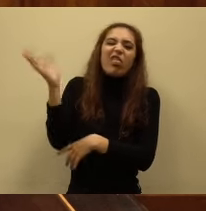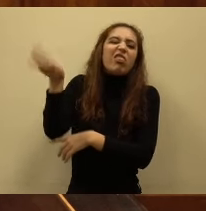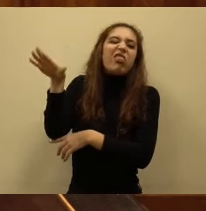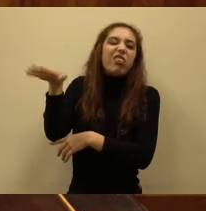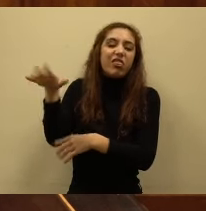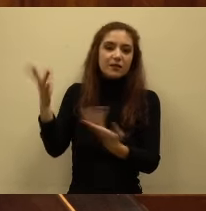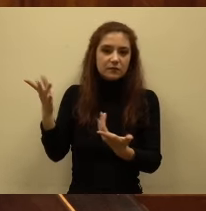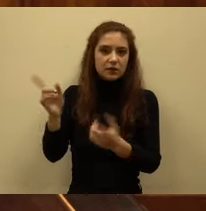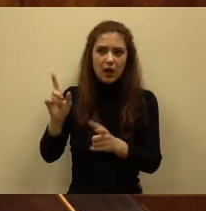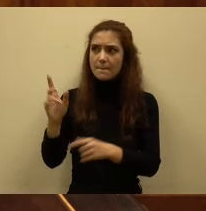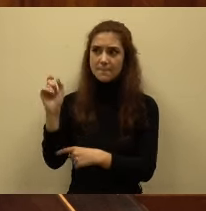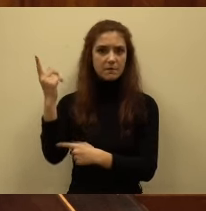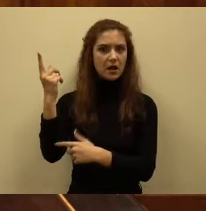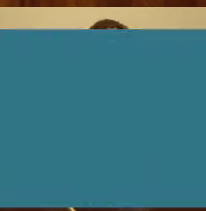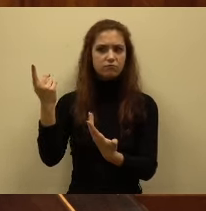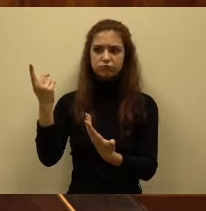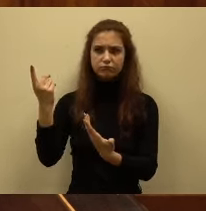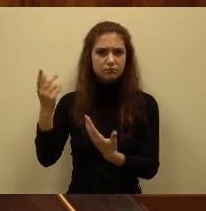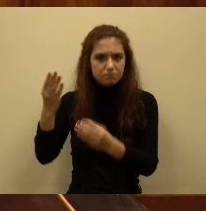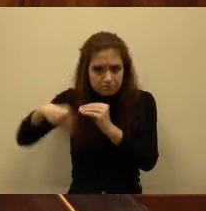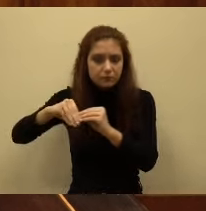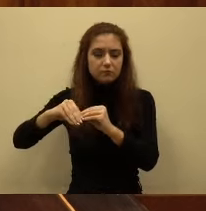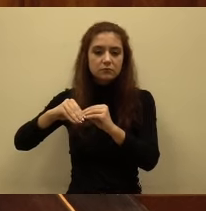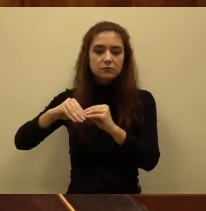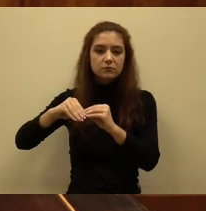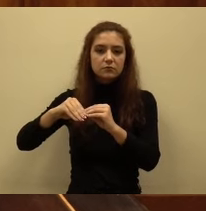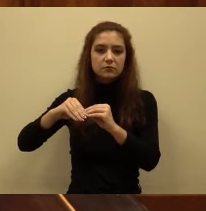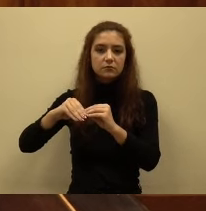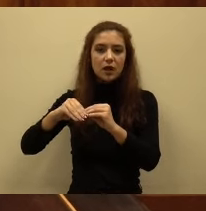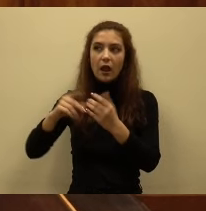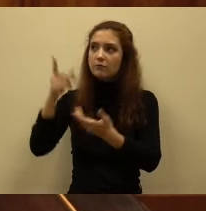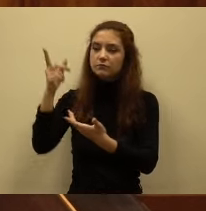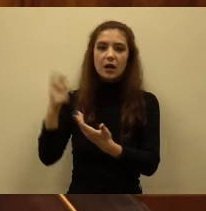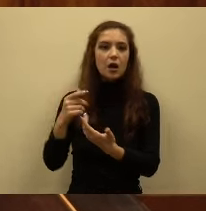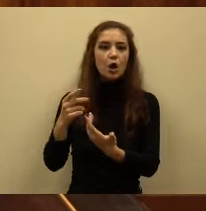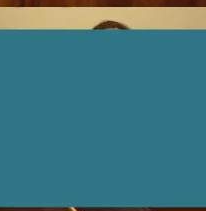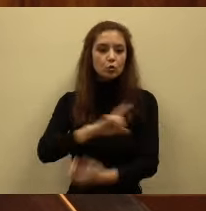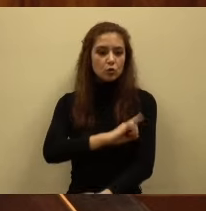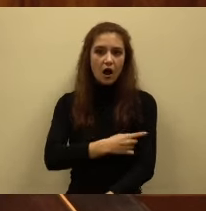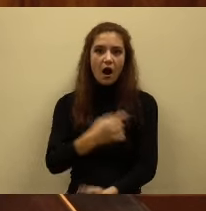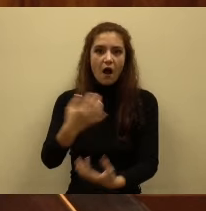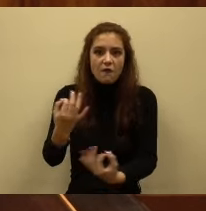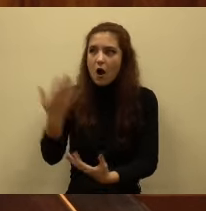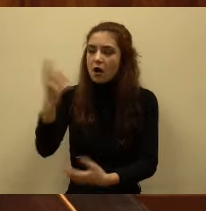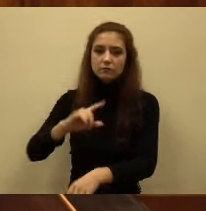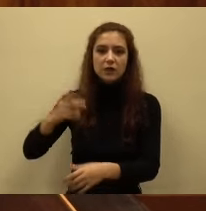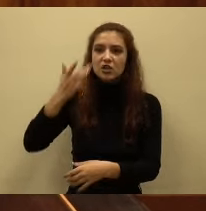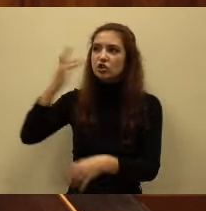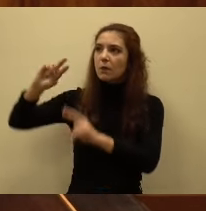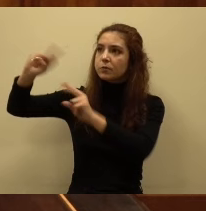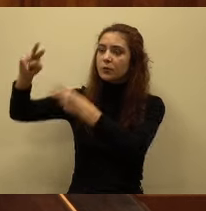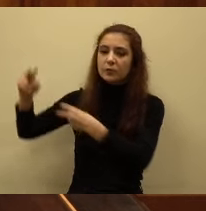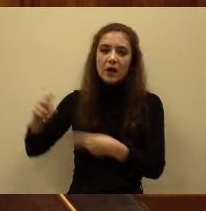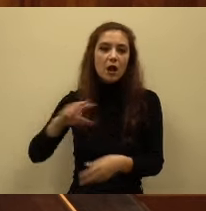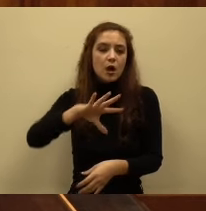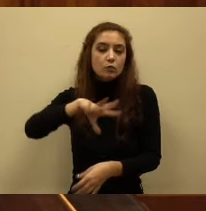mais. São aqueles que tiveram a coragem de partir, de criar novos mundos, de criar novas